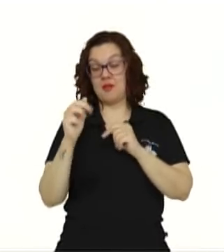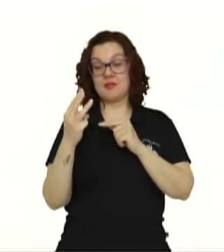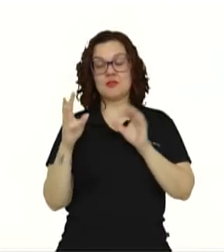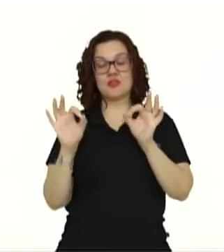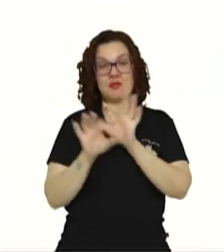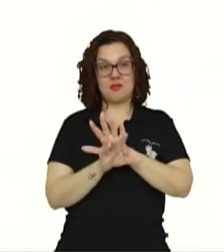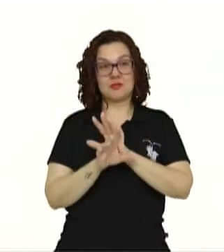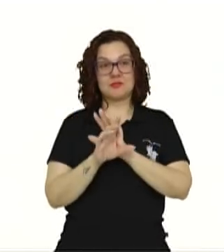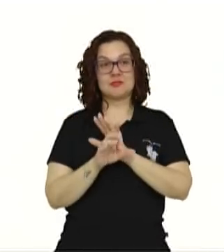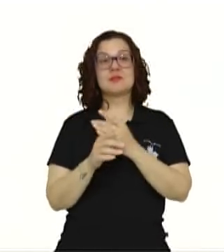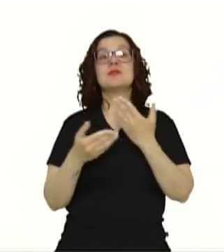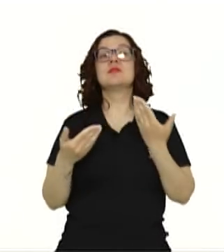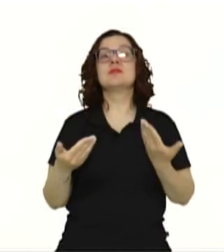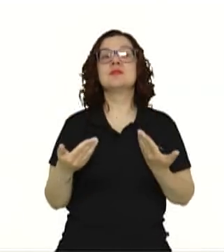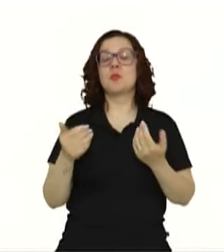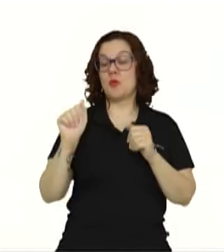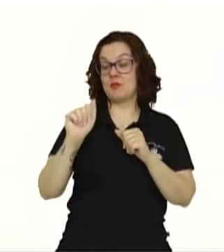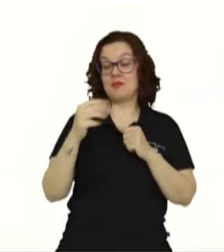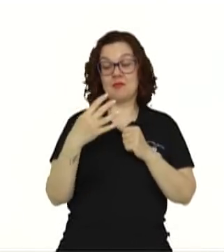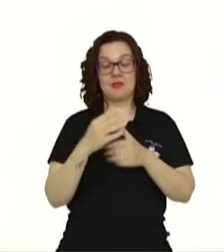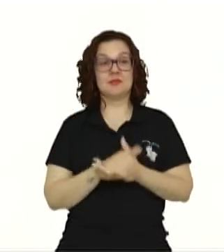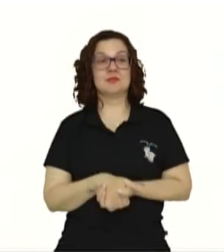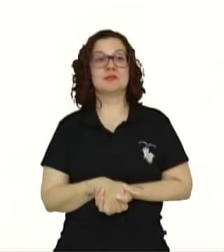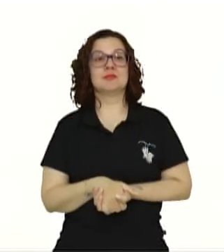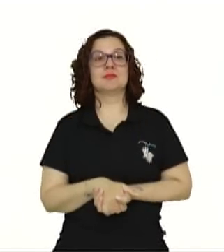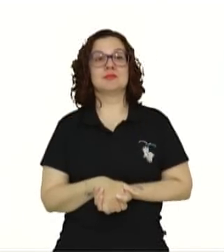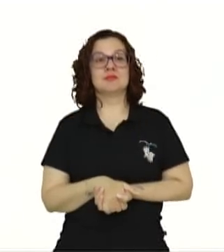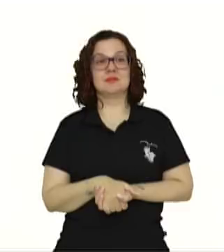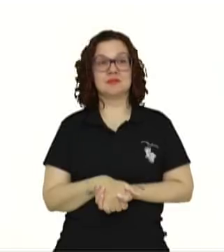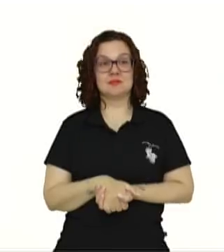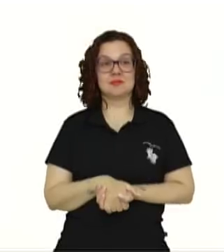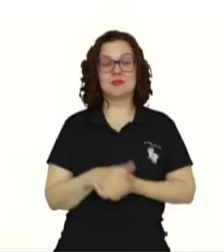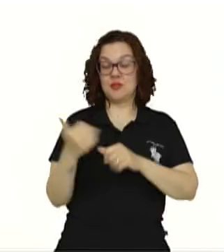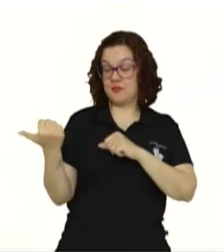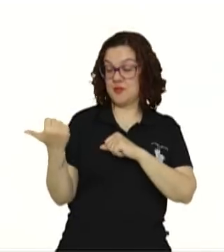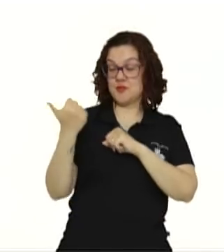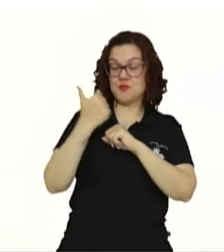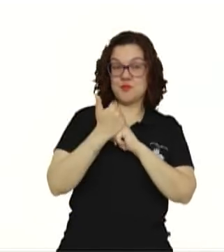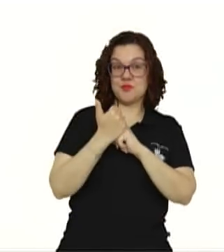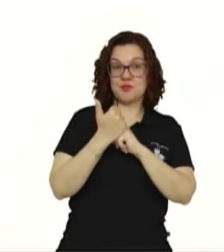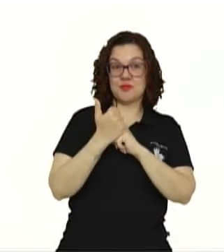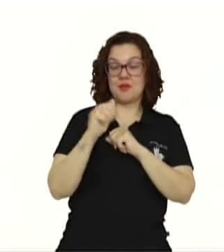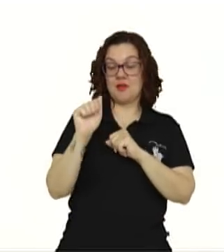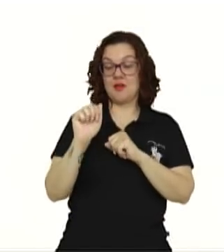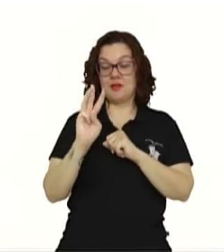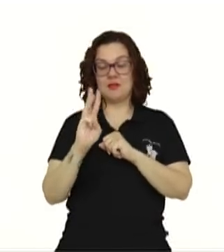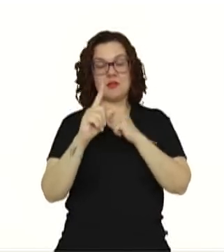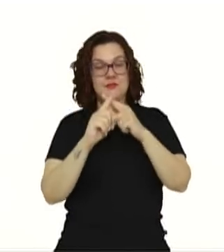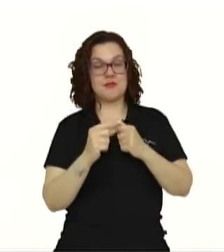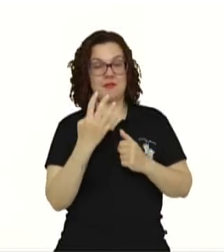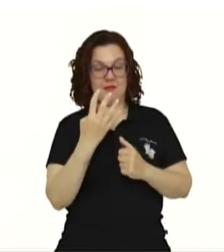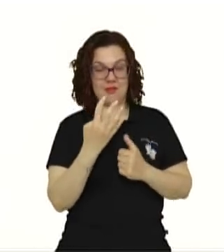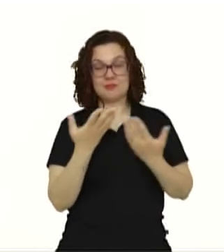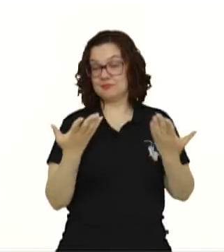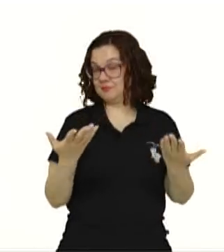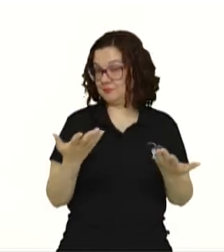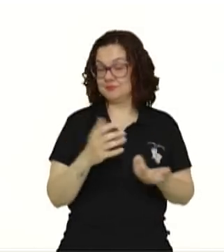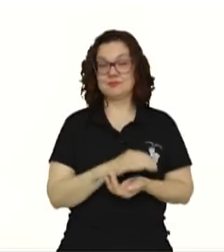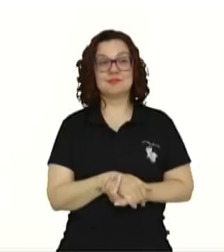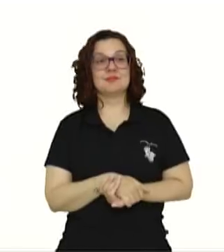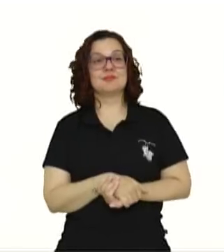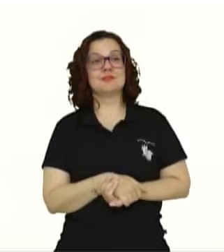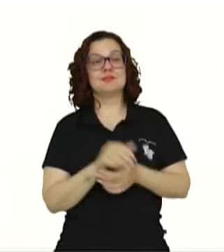calculado, eu vou calcular quem agora? O meu A4. Vou só substituir o meu A3, que vale 4, dentro